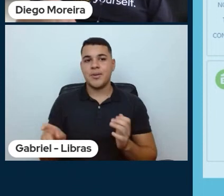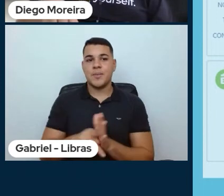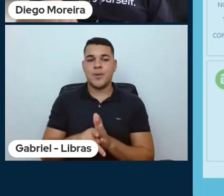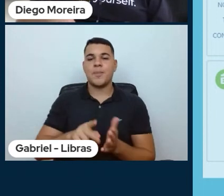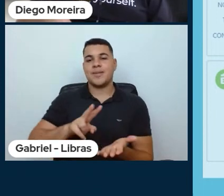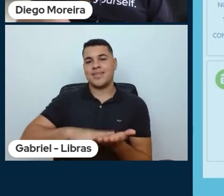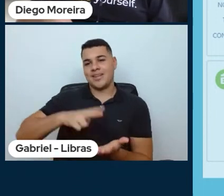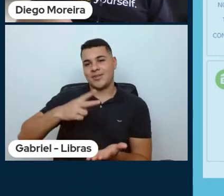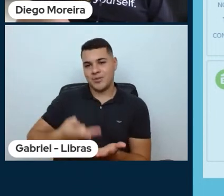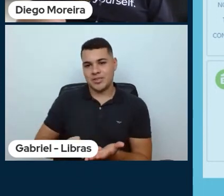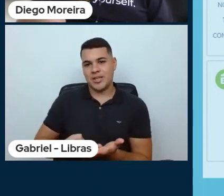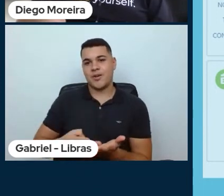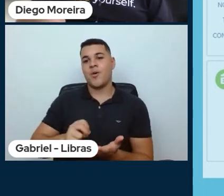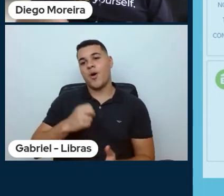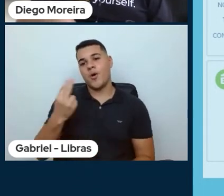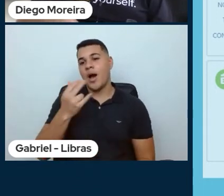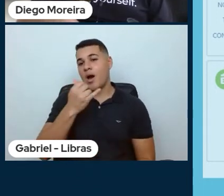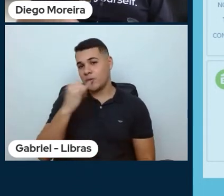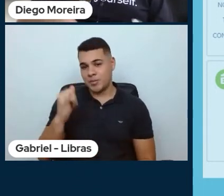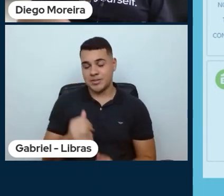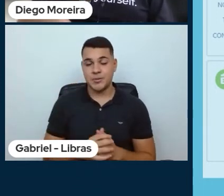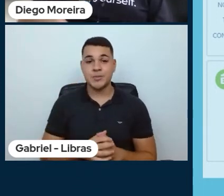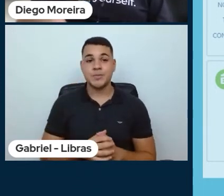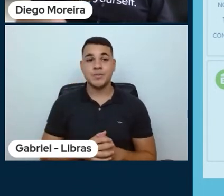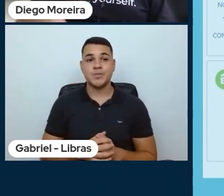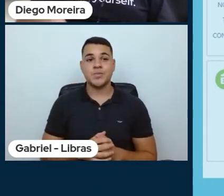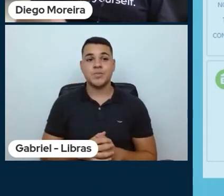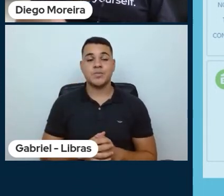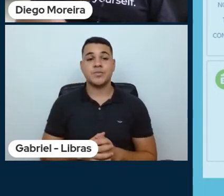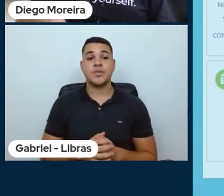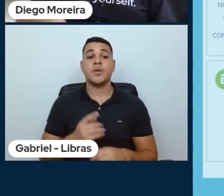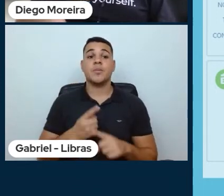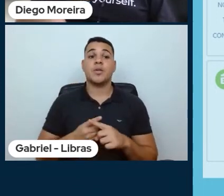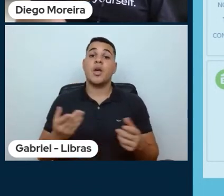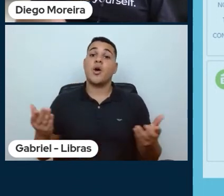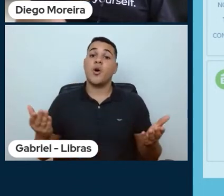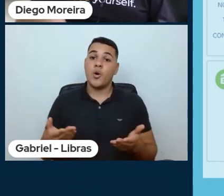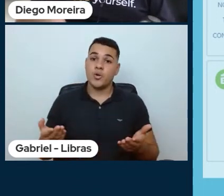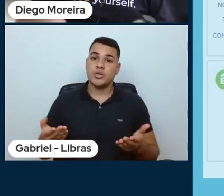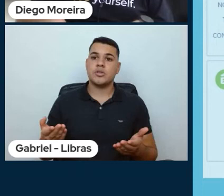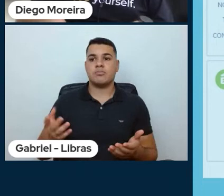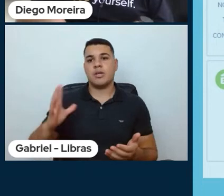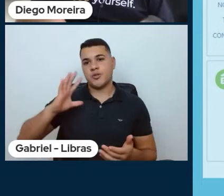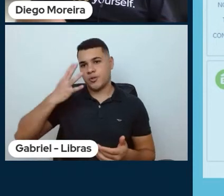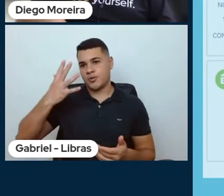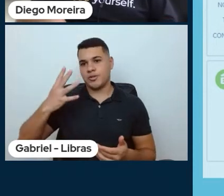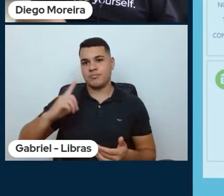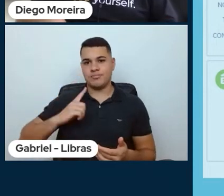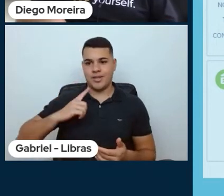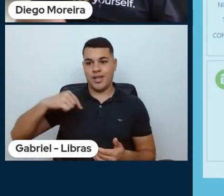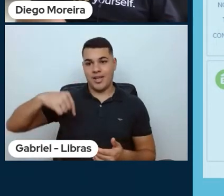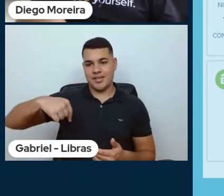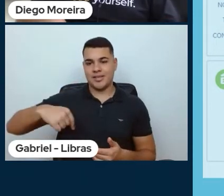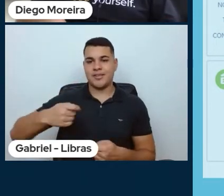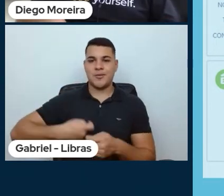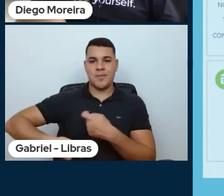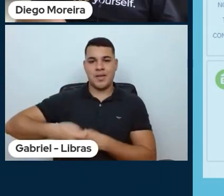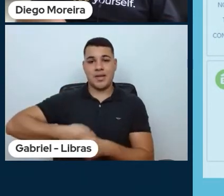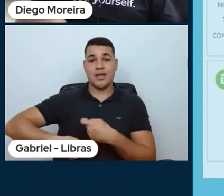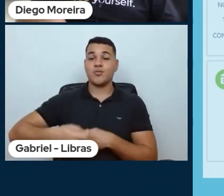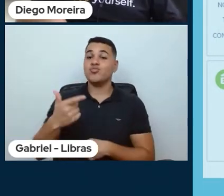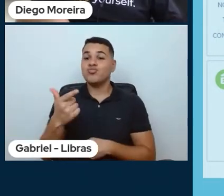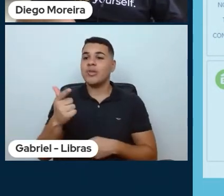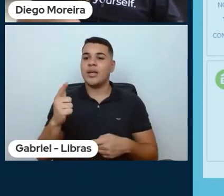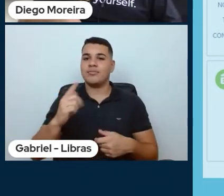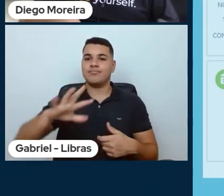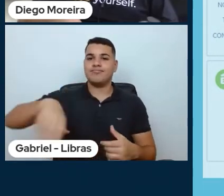tradução, automação. Por quê? Hoje no mercado, as soluções que temos disponíveis, elas não são integradas entre si,